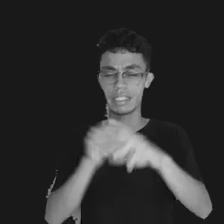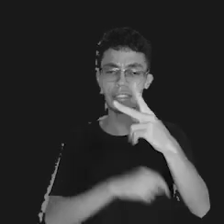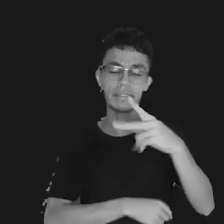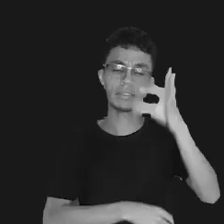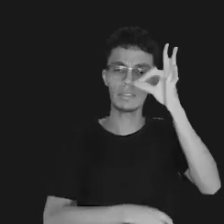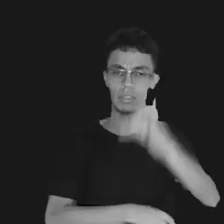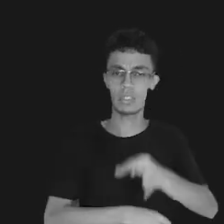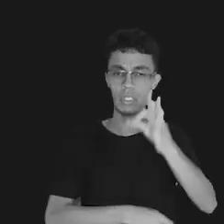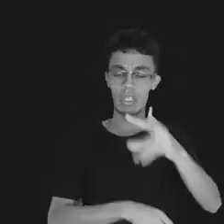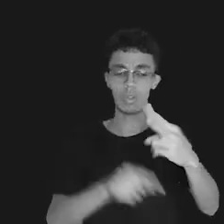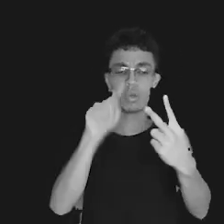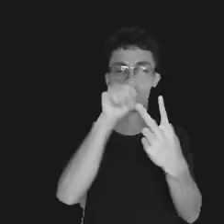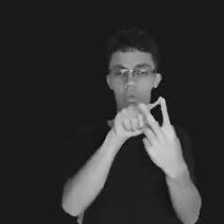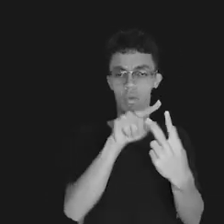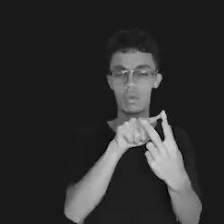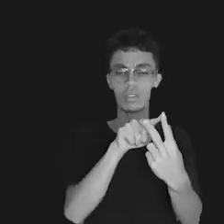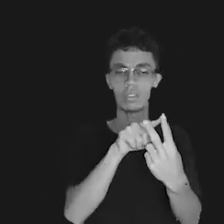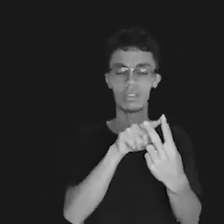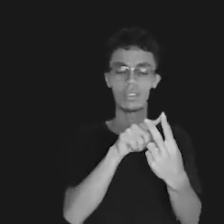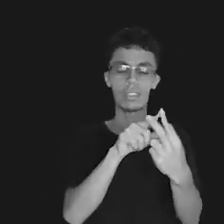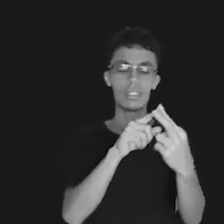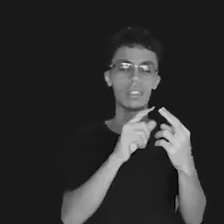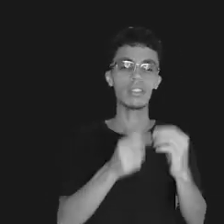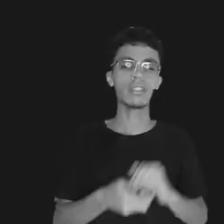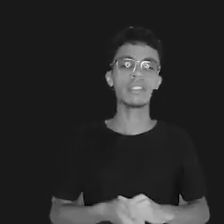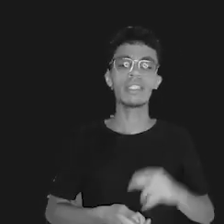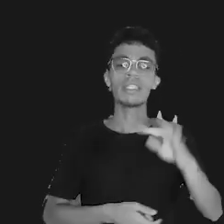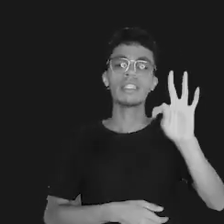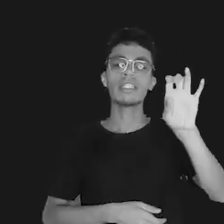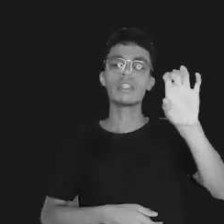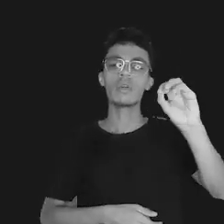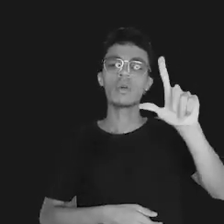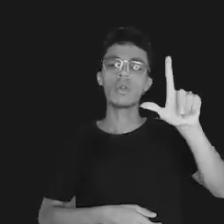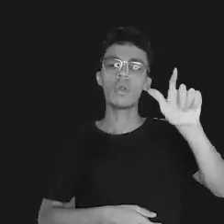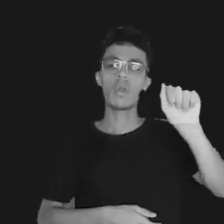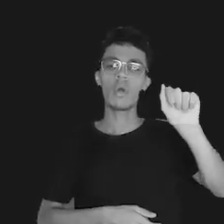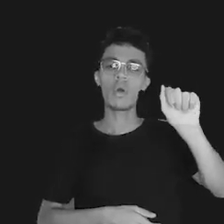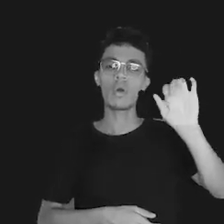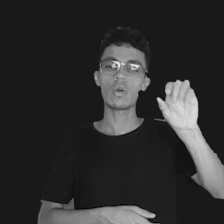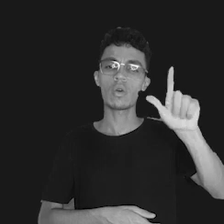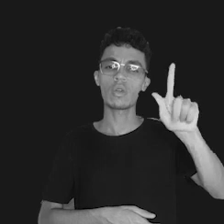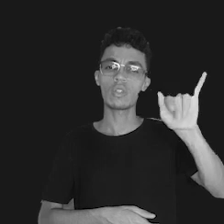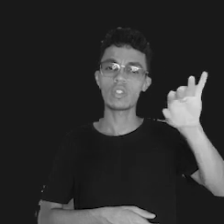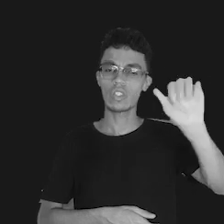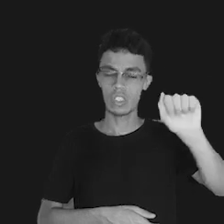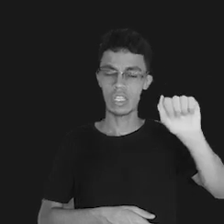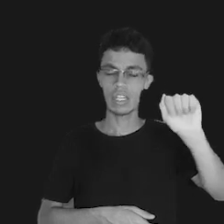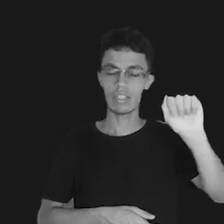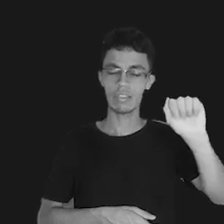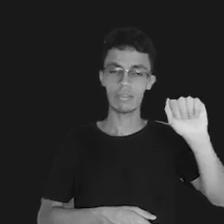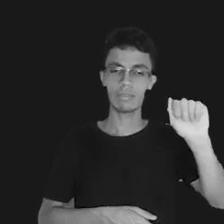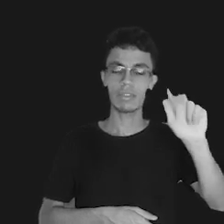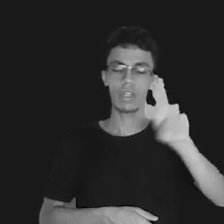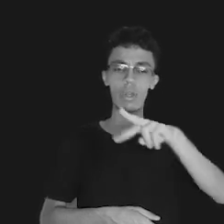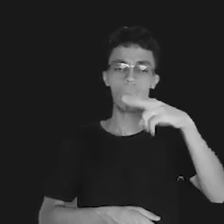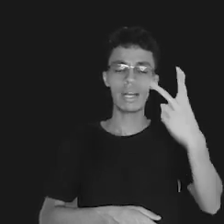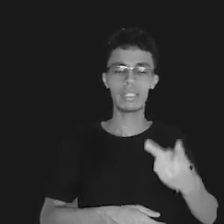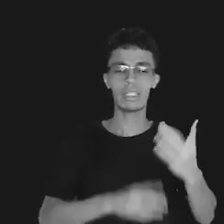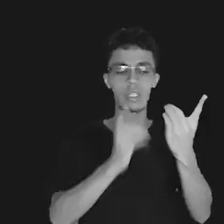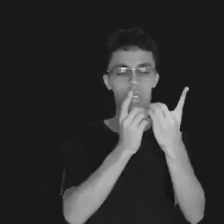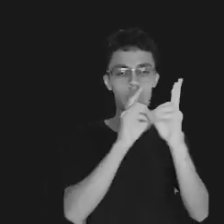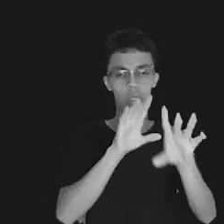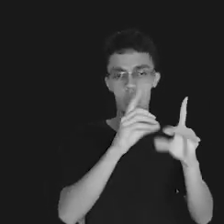Está certo. O outro faz parte da teologia. Escatologia, doutrina